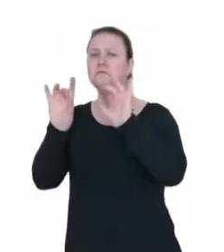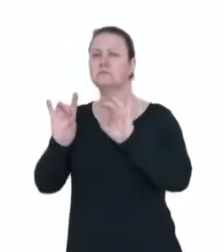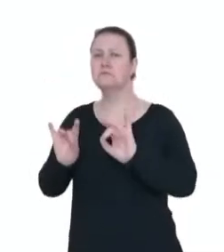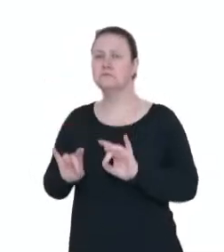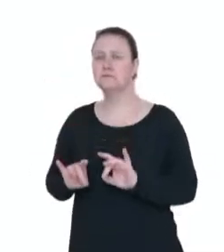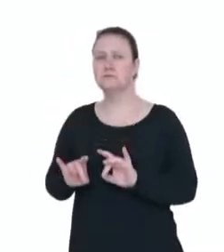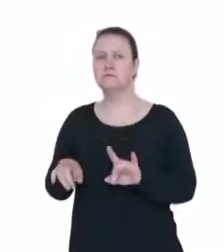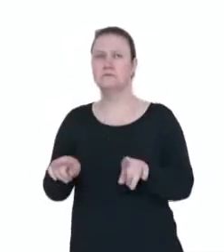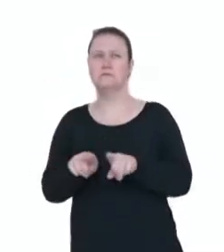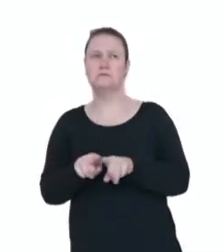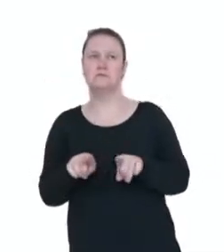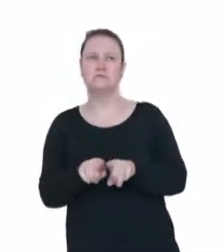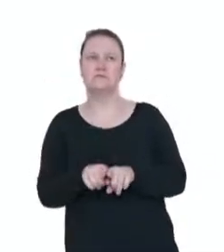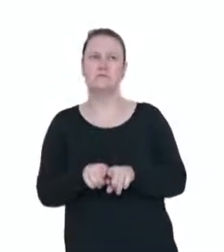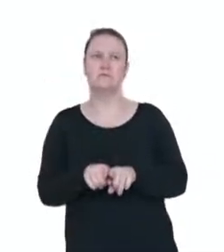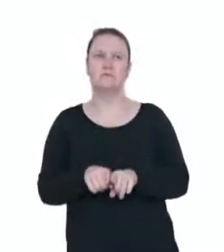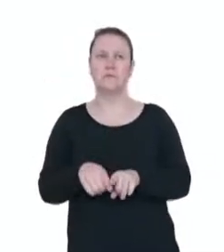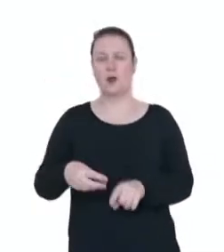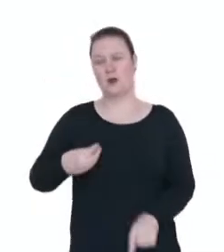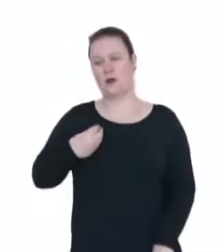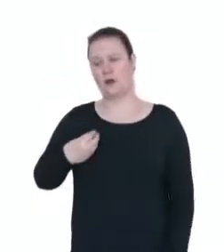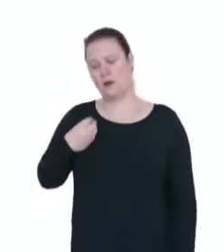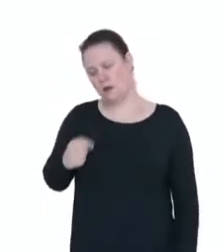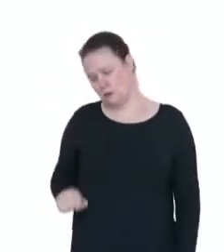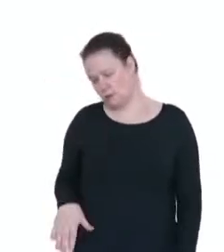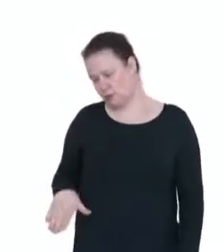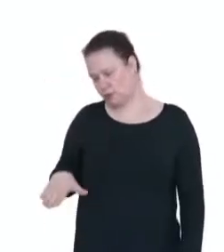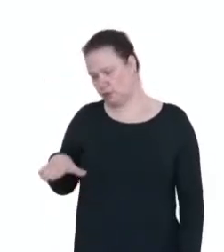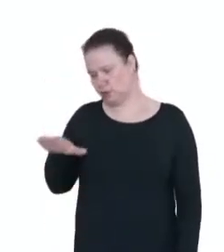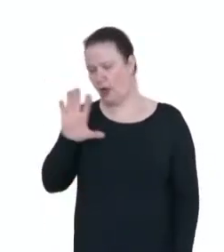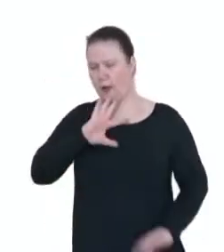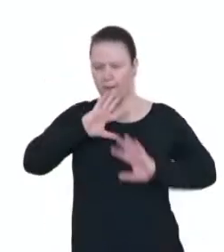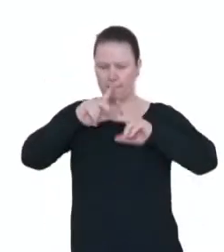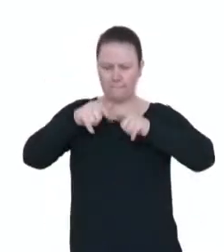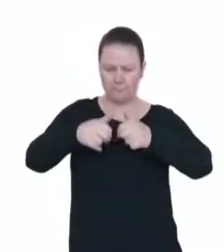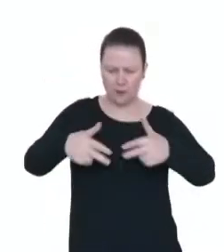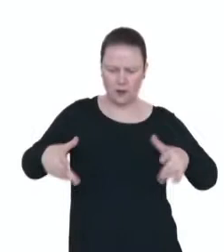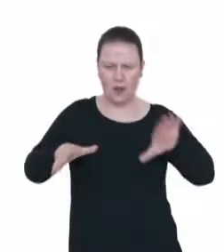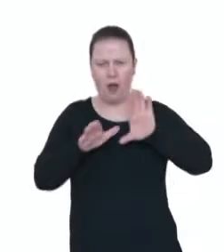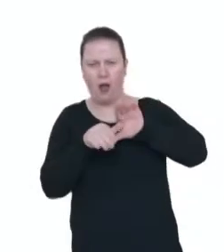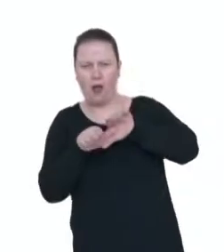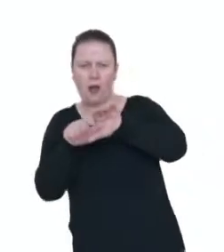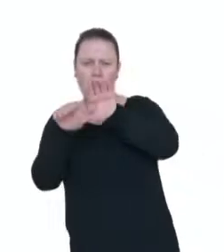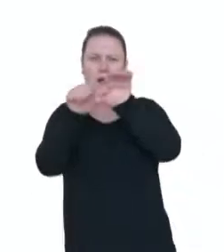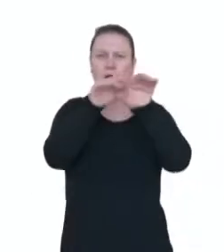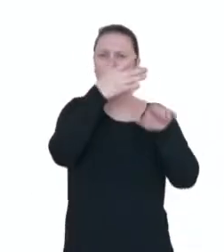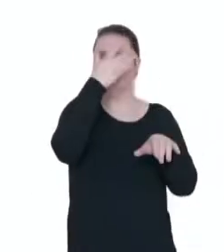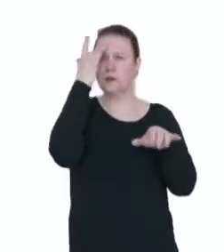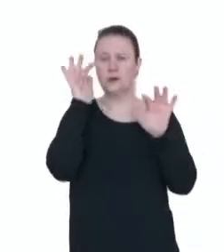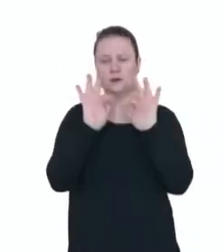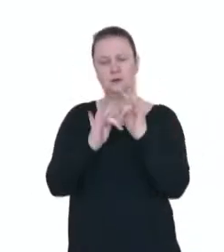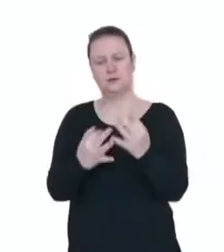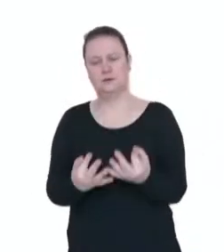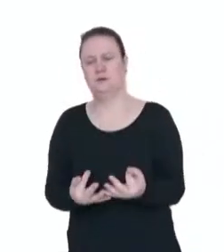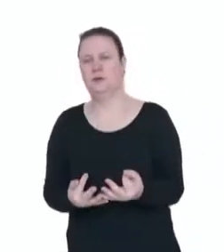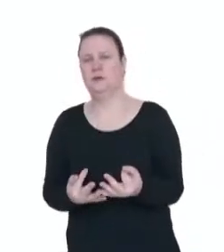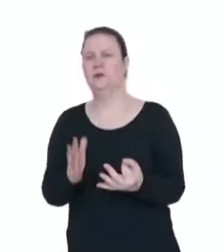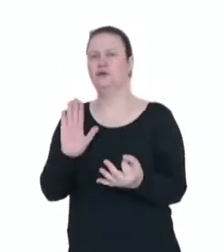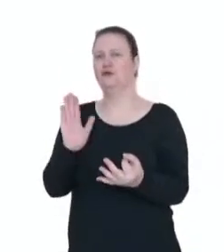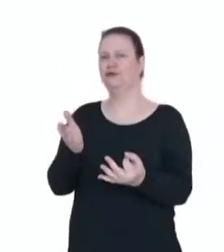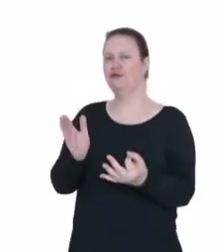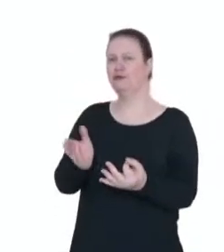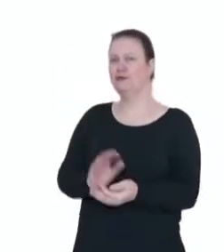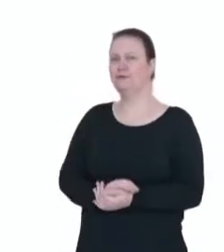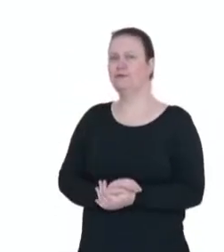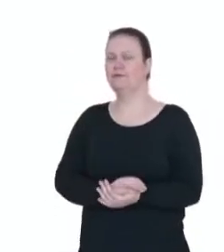de Corumbá, entre bichos do chão, aves, pessoas humildes, árvores e rios. Já publiquei 10